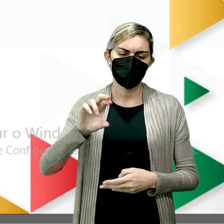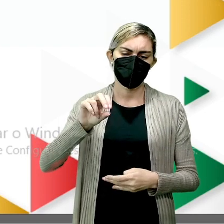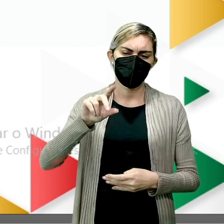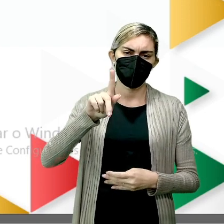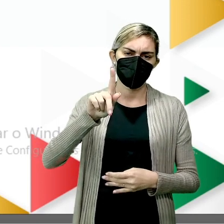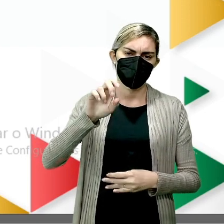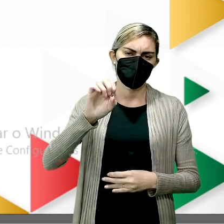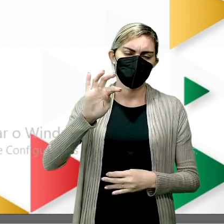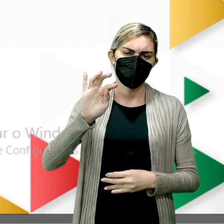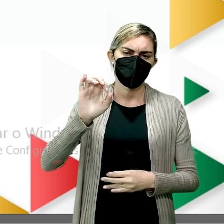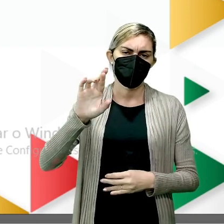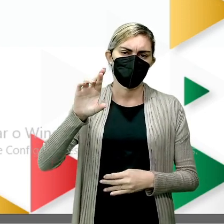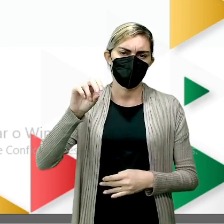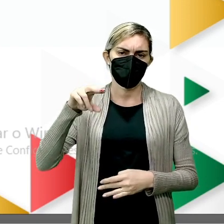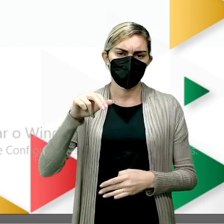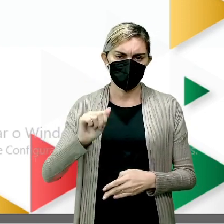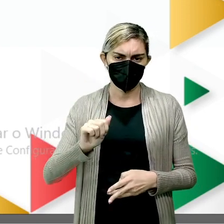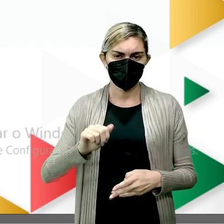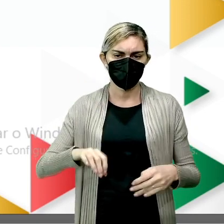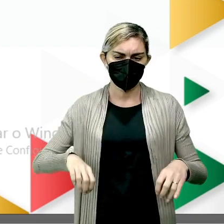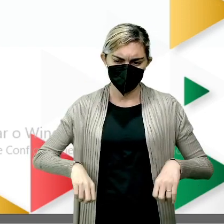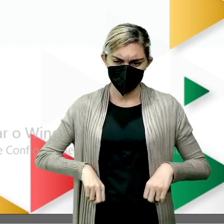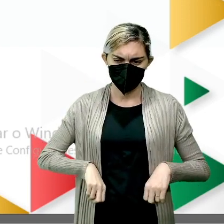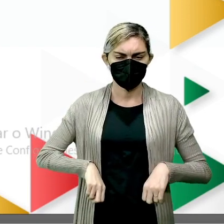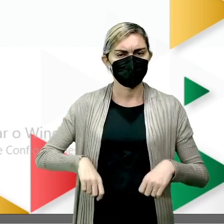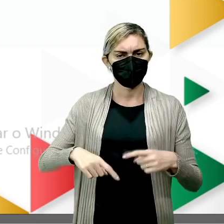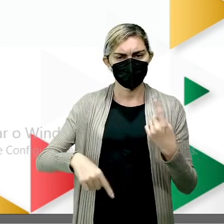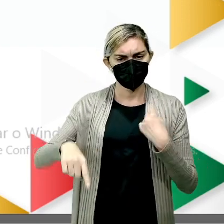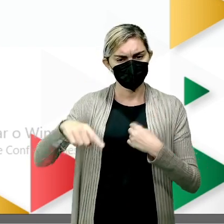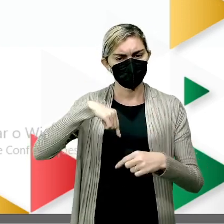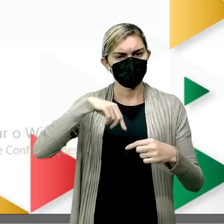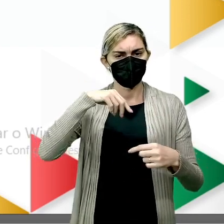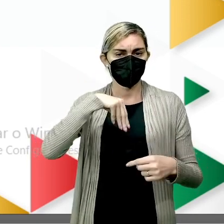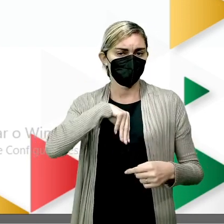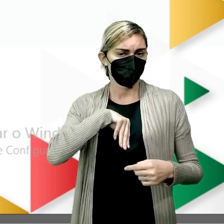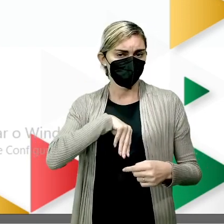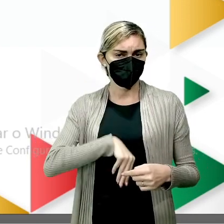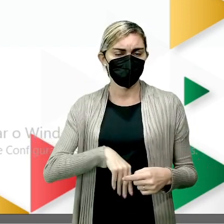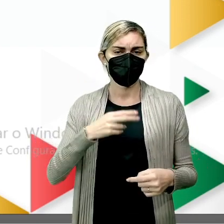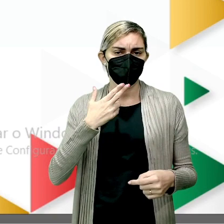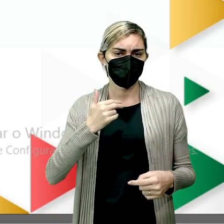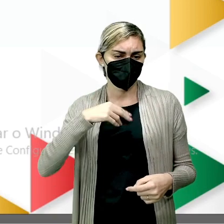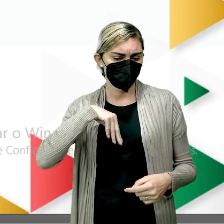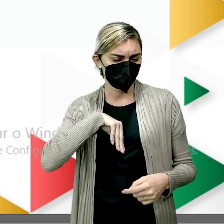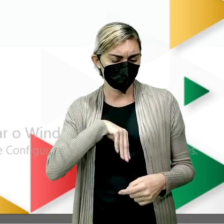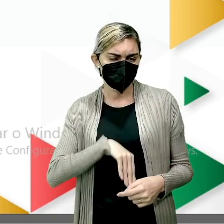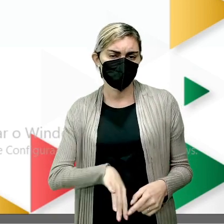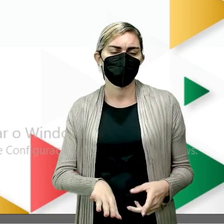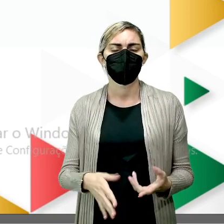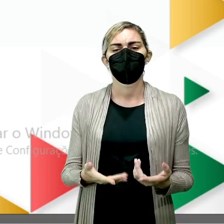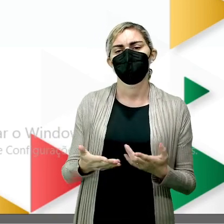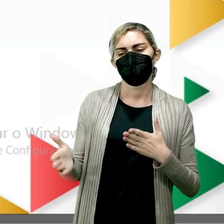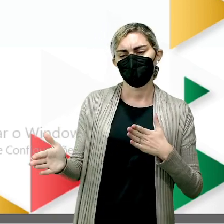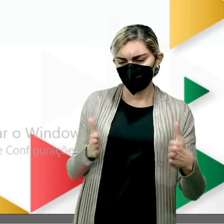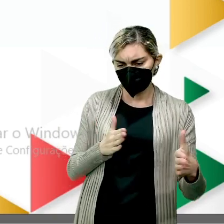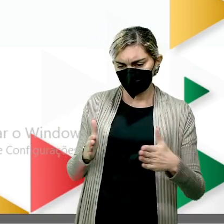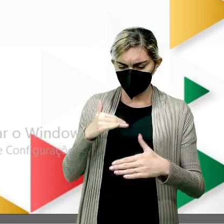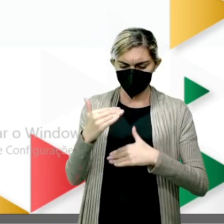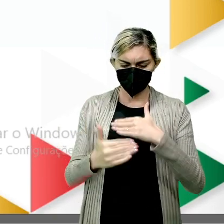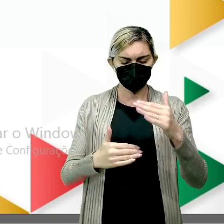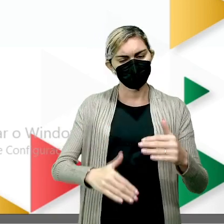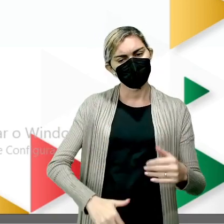Esses hormônios eles vão justamente atuar no ciclo menstrual. O estrógeno também ele está relacionado com o